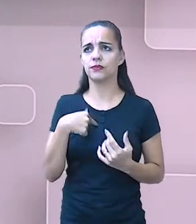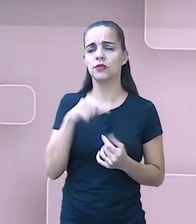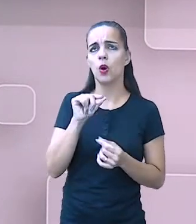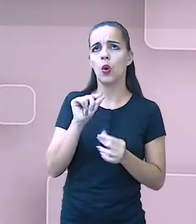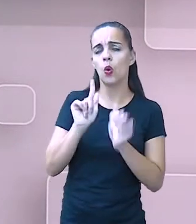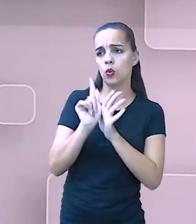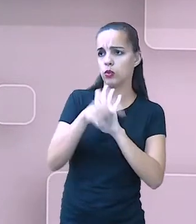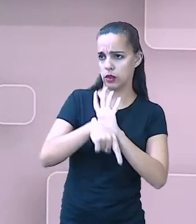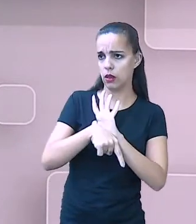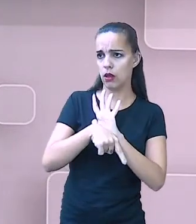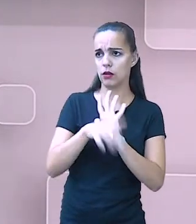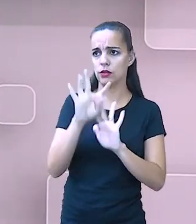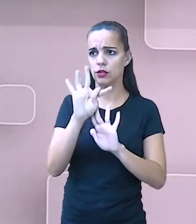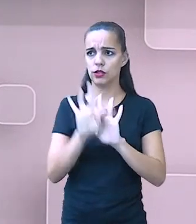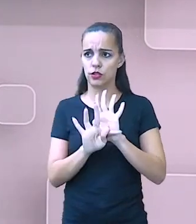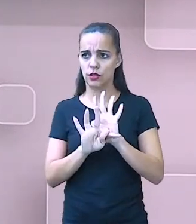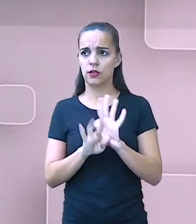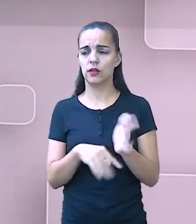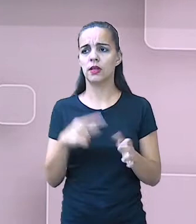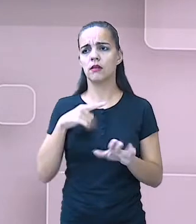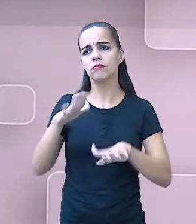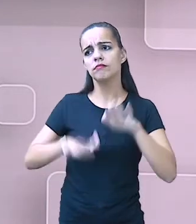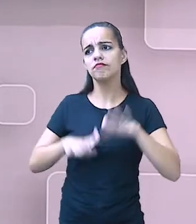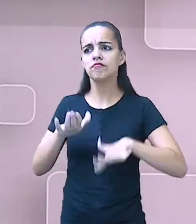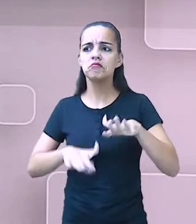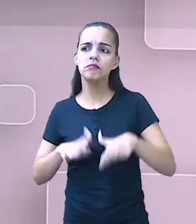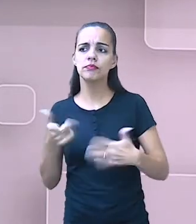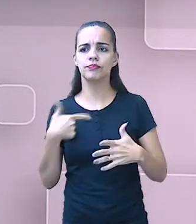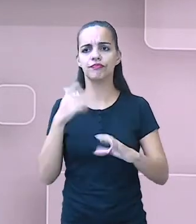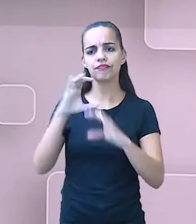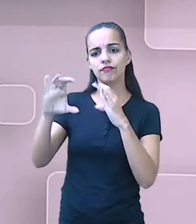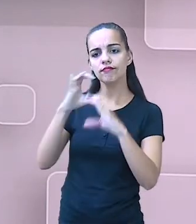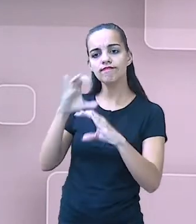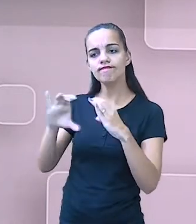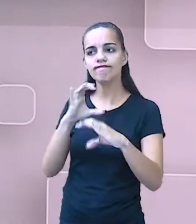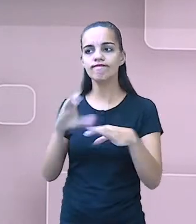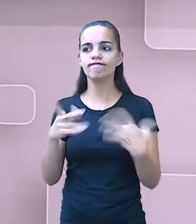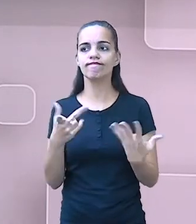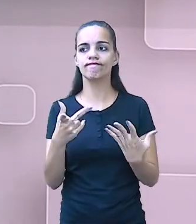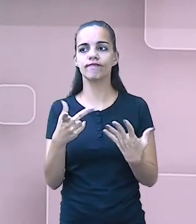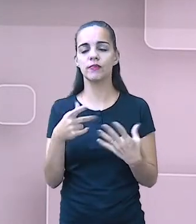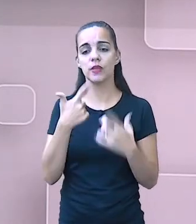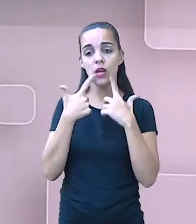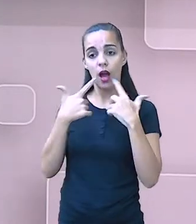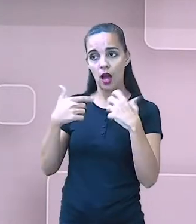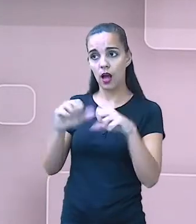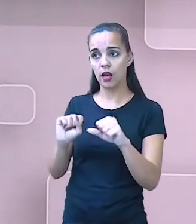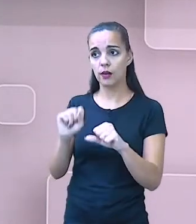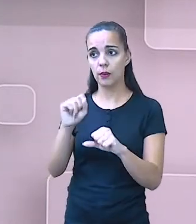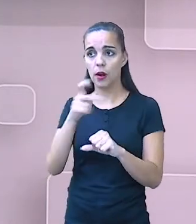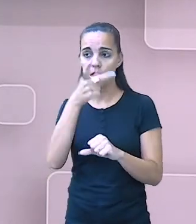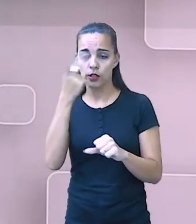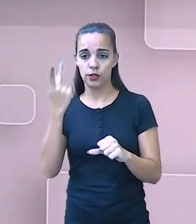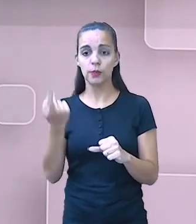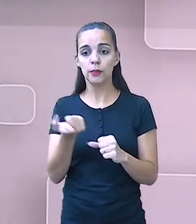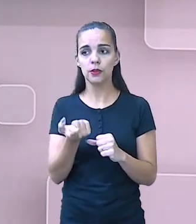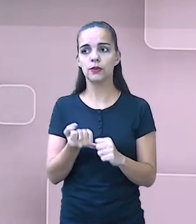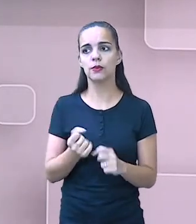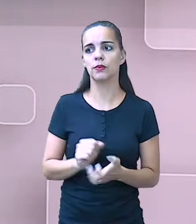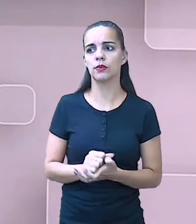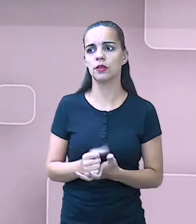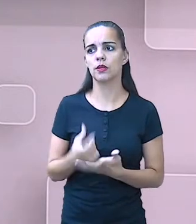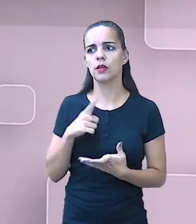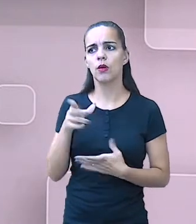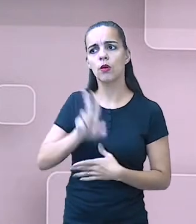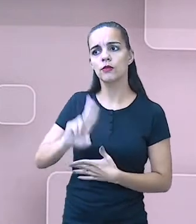gêneros textuais, dependendo da comunicação, dependendo da linguagem usada para comunicar. Então, podem